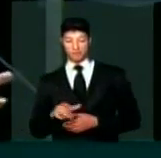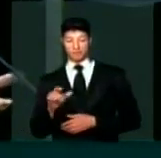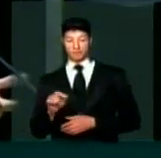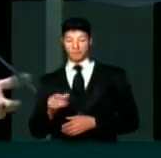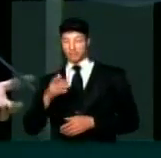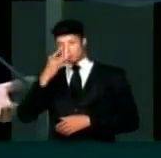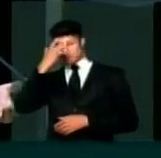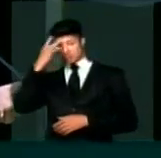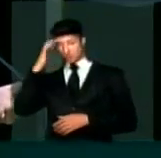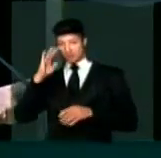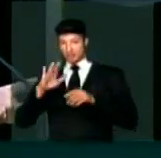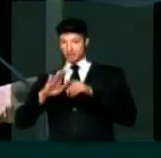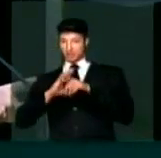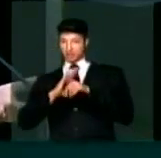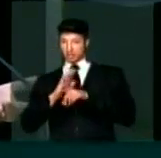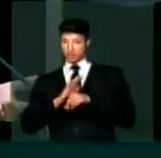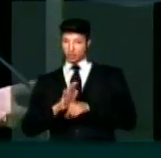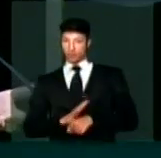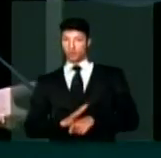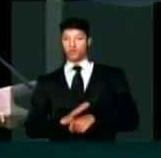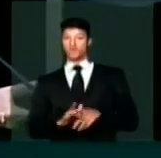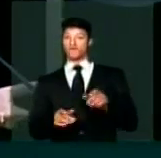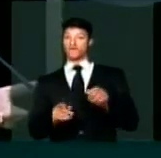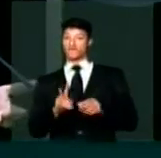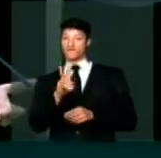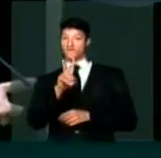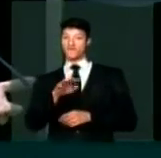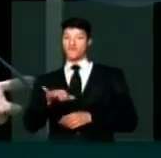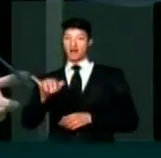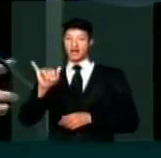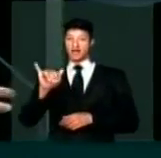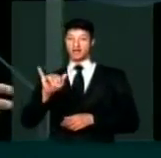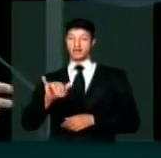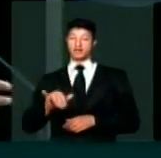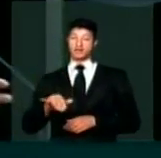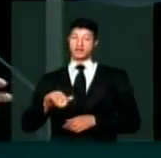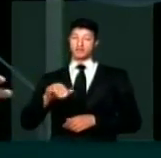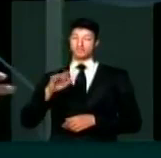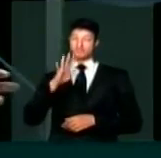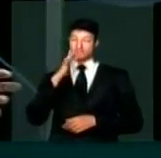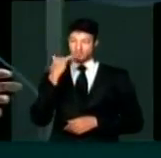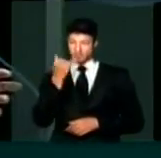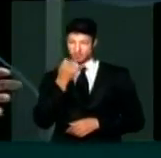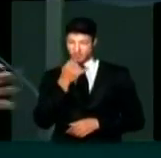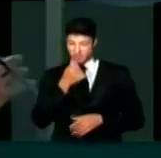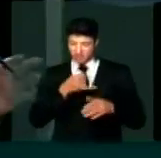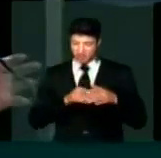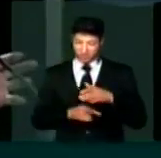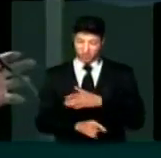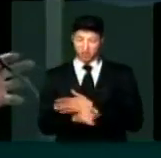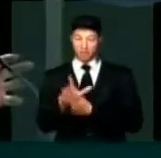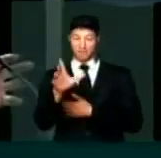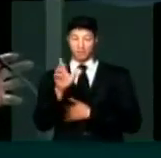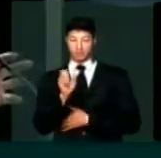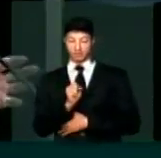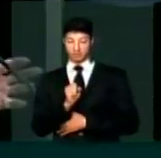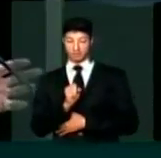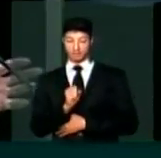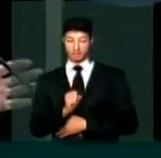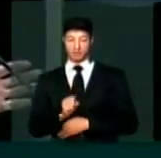que o pesquisador vai na solidão e